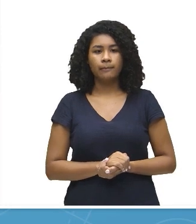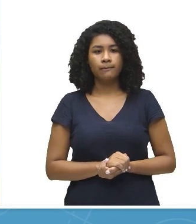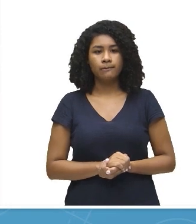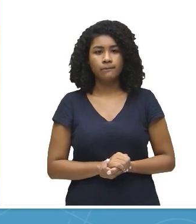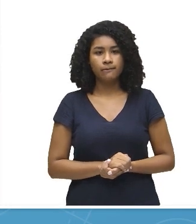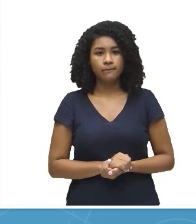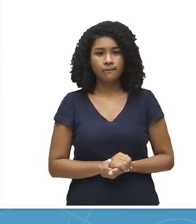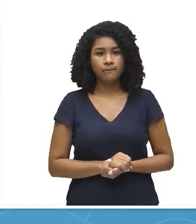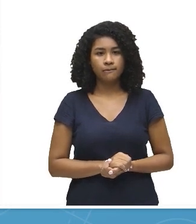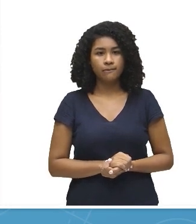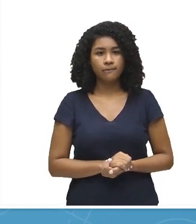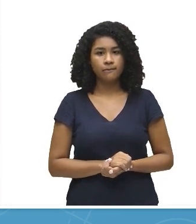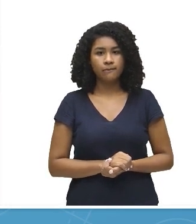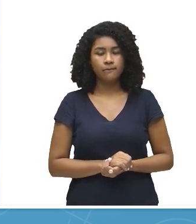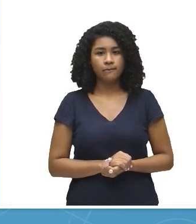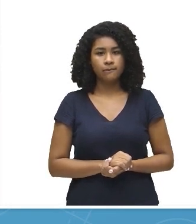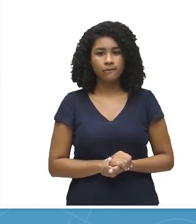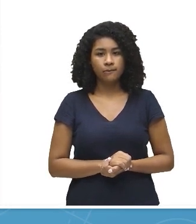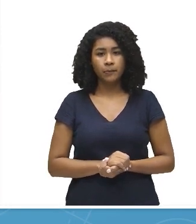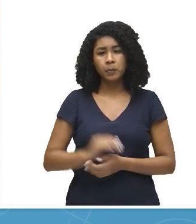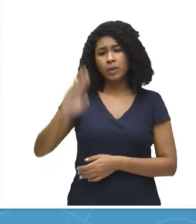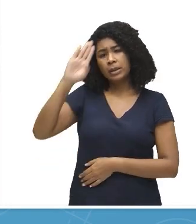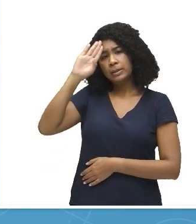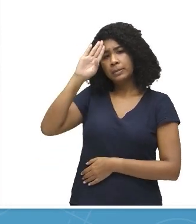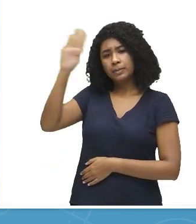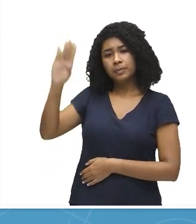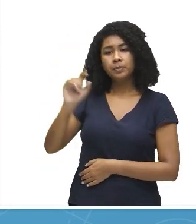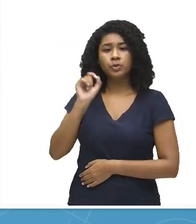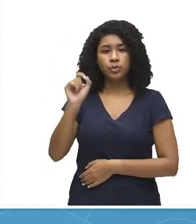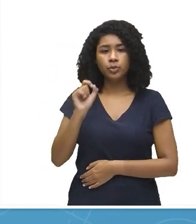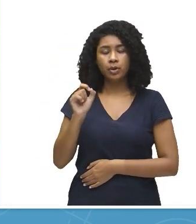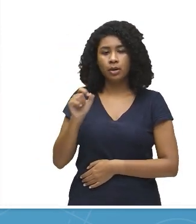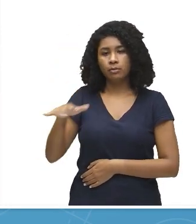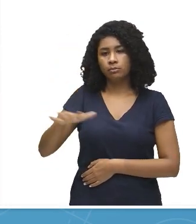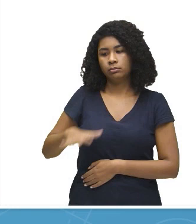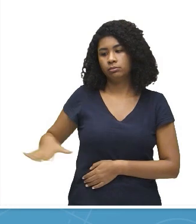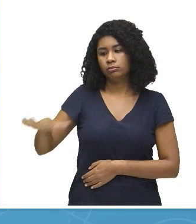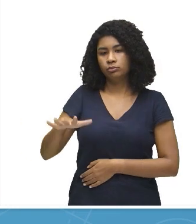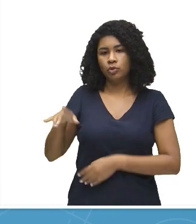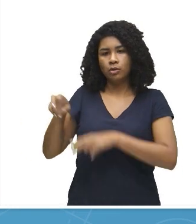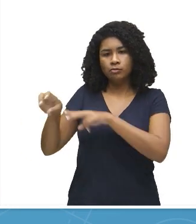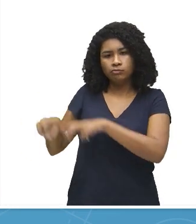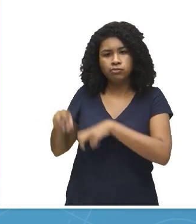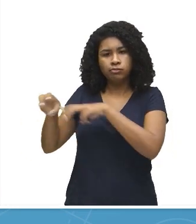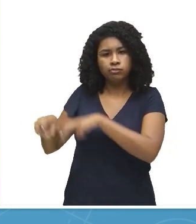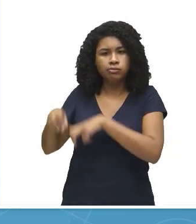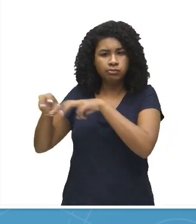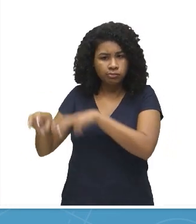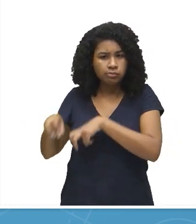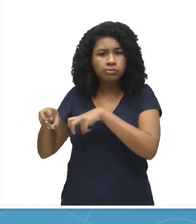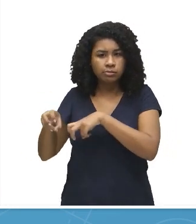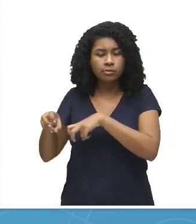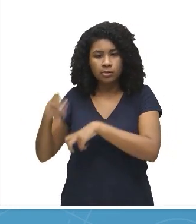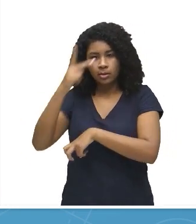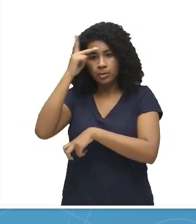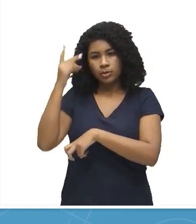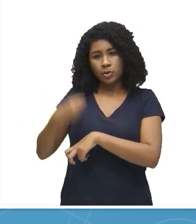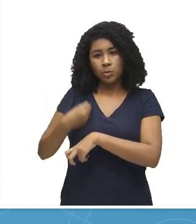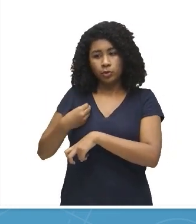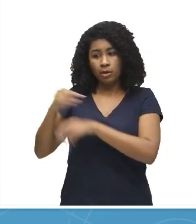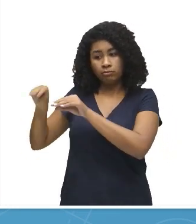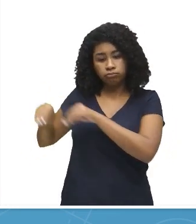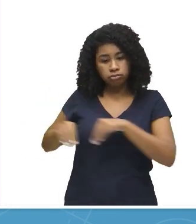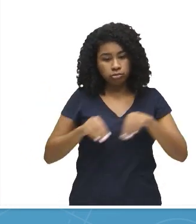indústria? Nós temos aí, principalmente, o aumento de consumidores, né? Isso se deu